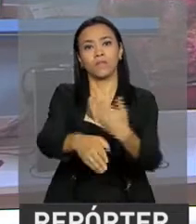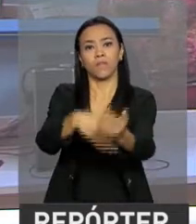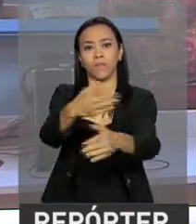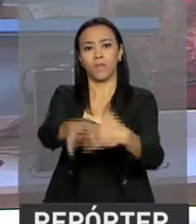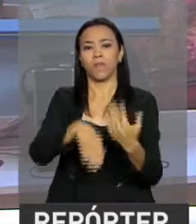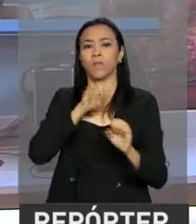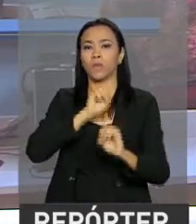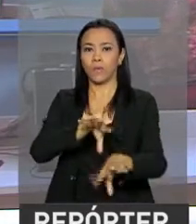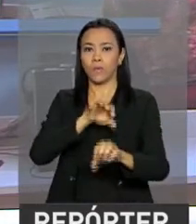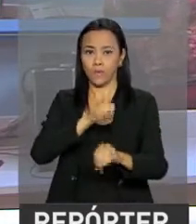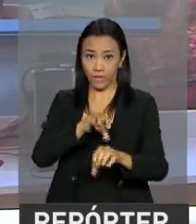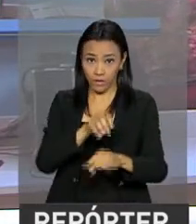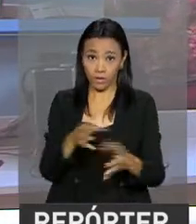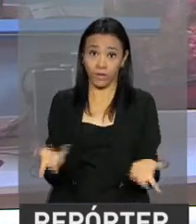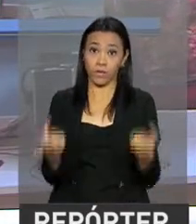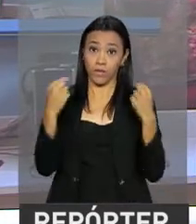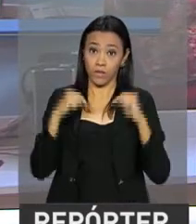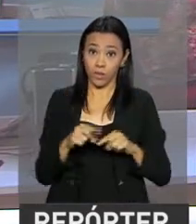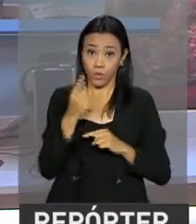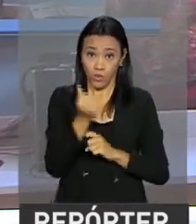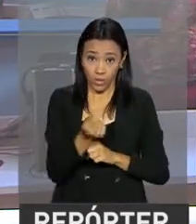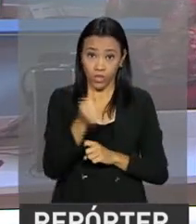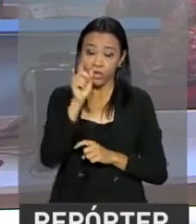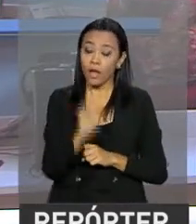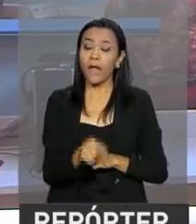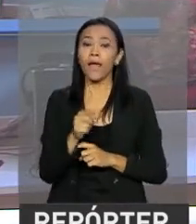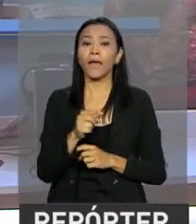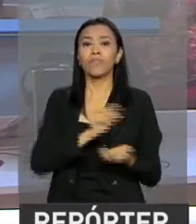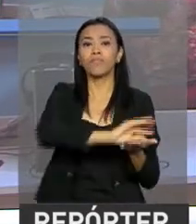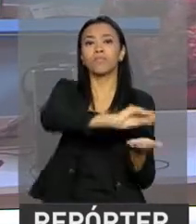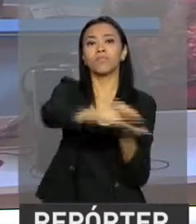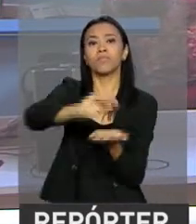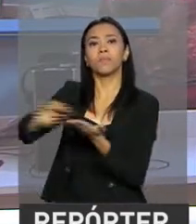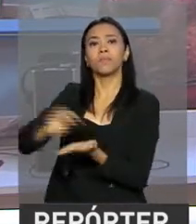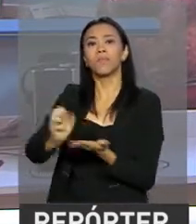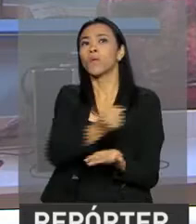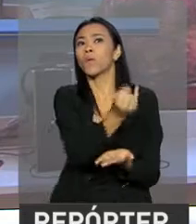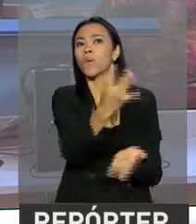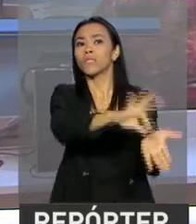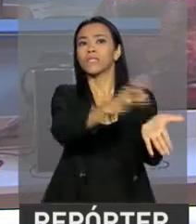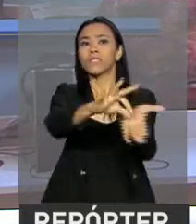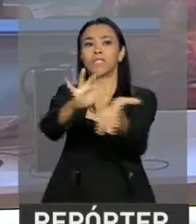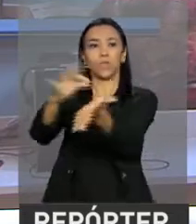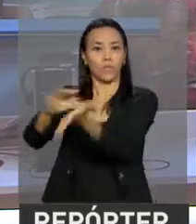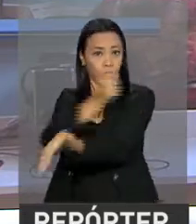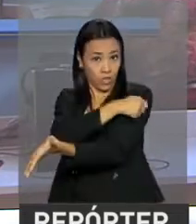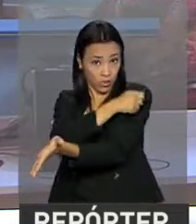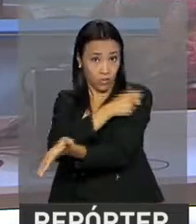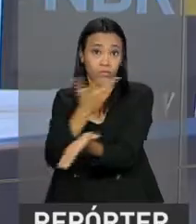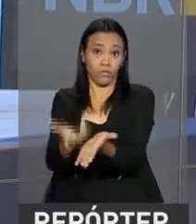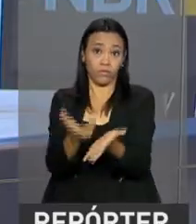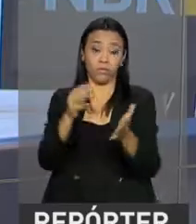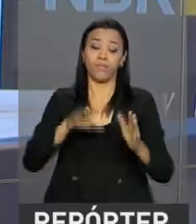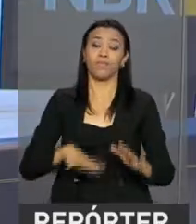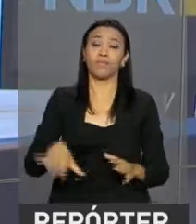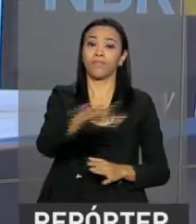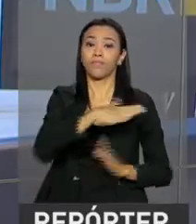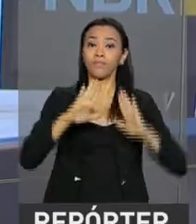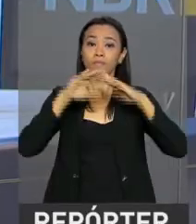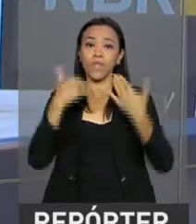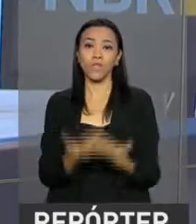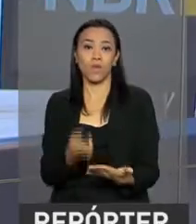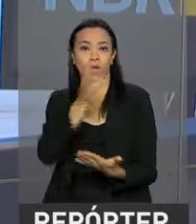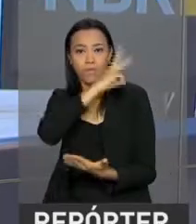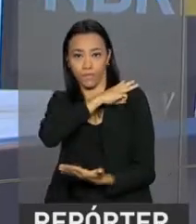do ensino recurso é distribuído com base no número de matrículas no ensino básico e à medida que